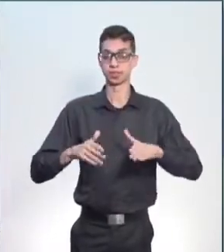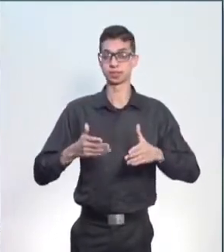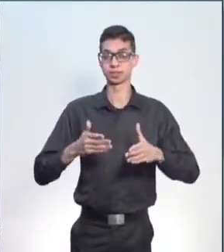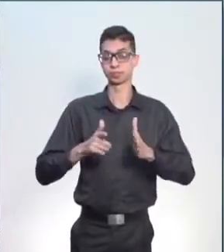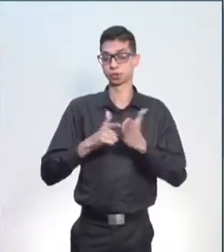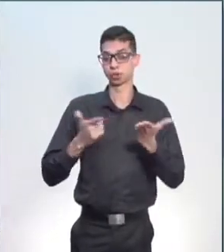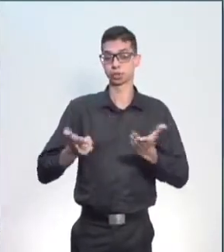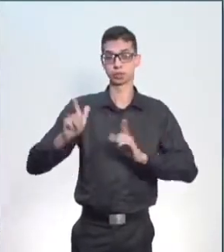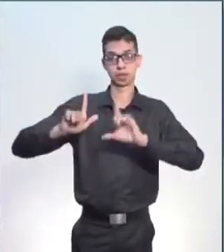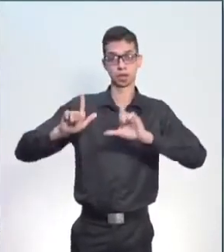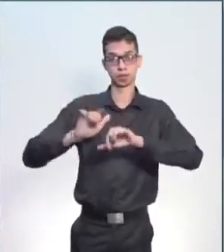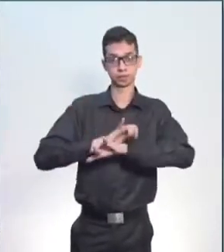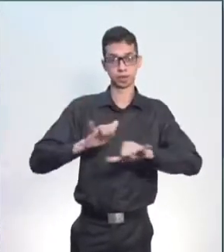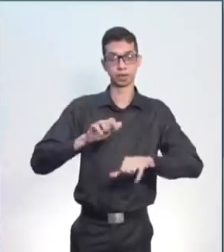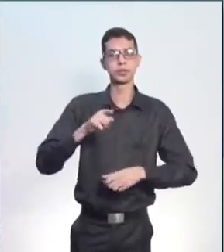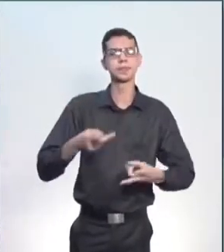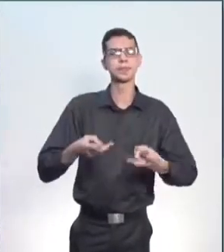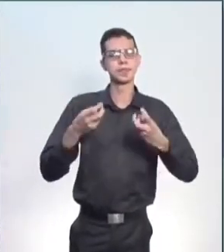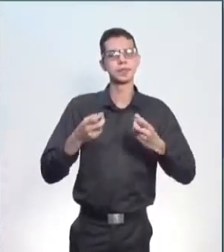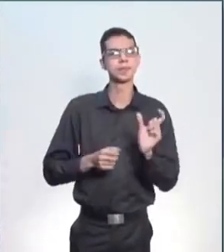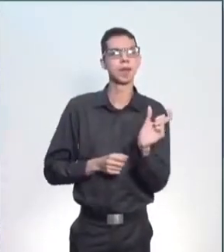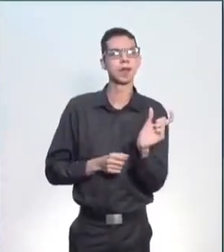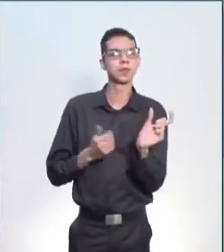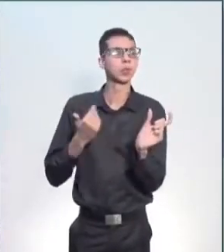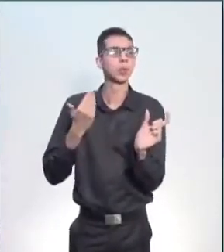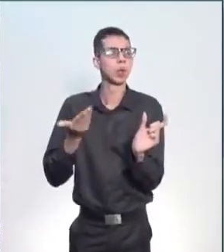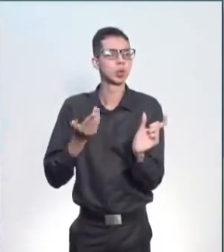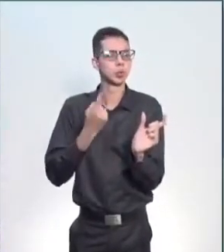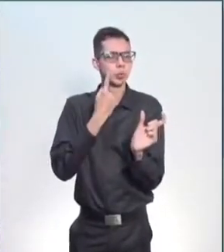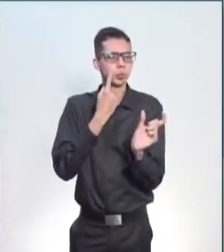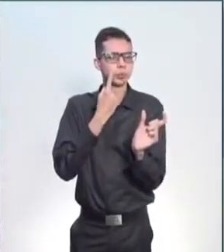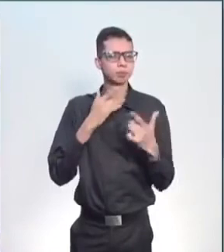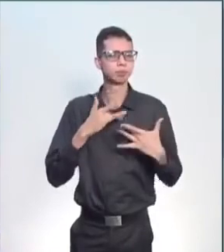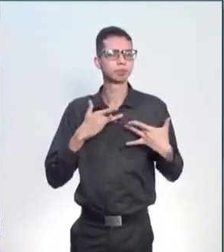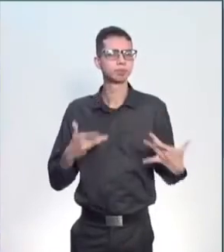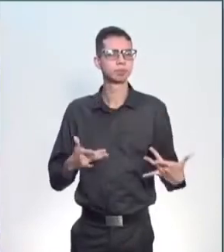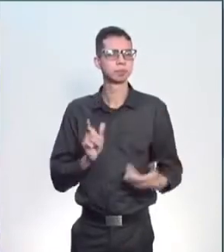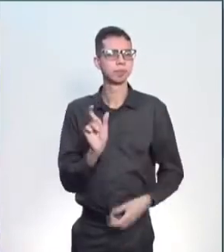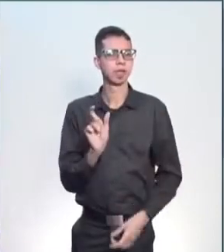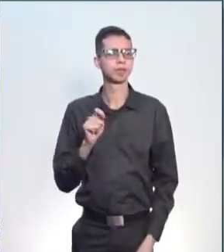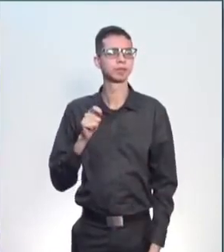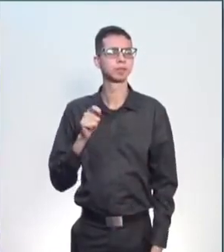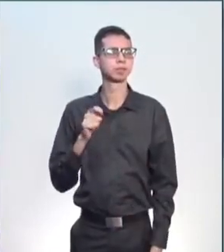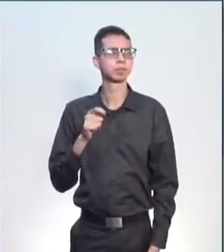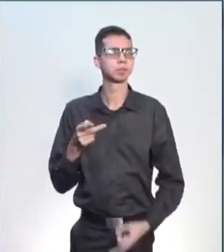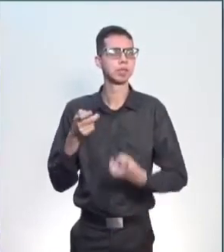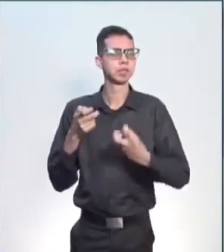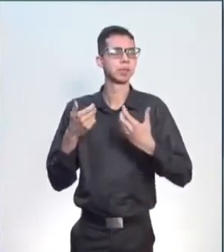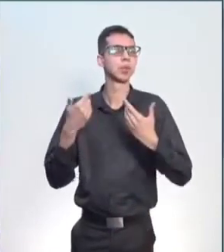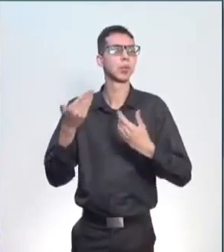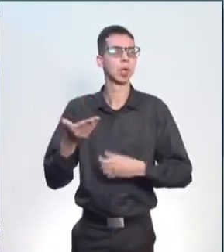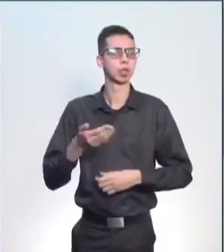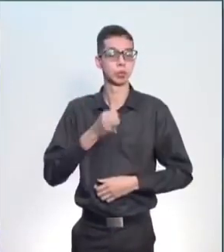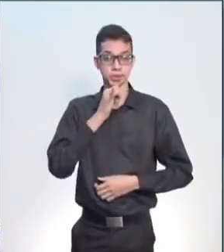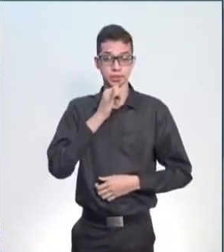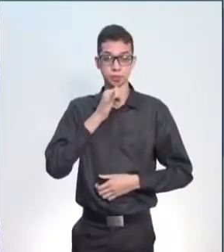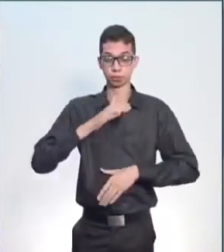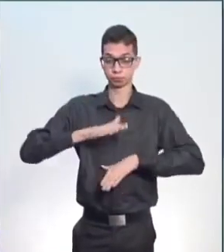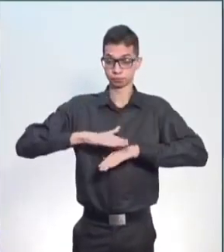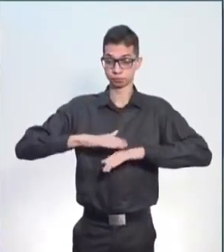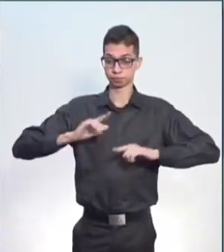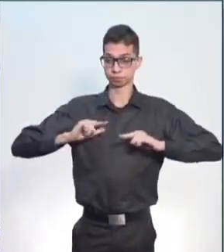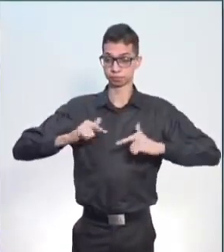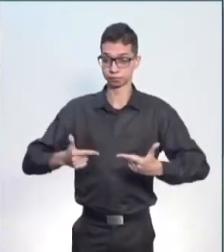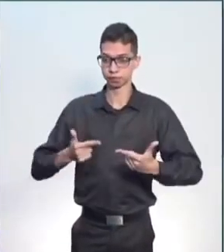vocês percebem essa palavra? Ou mesmo no cotidiano de vocês, quando vocês percebem que uma ação ela é solidária? Vamos